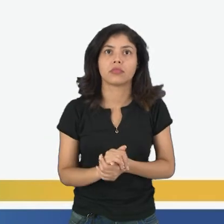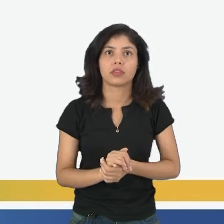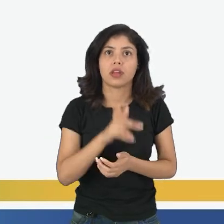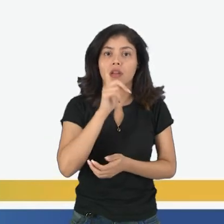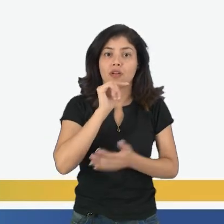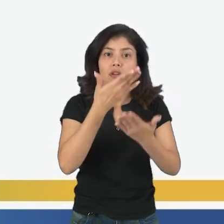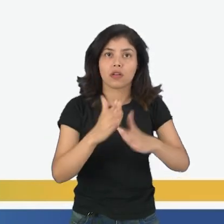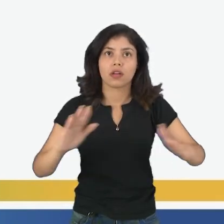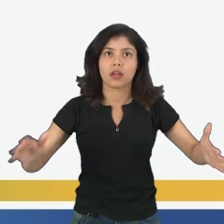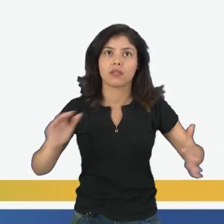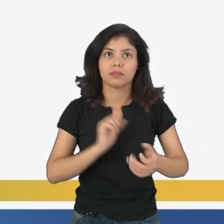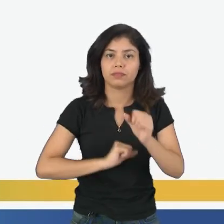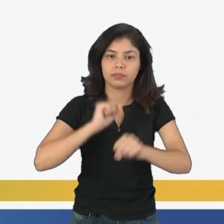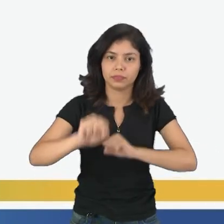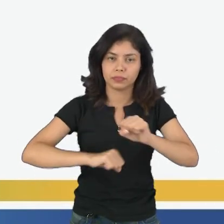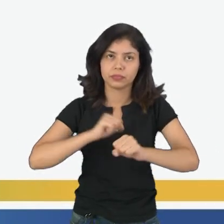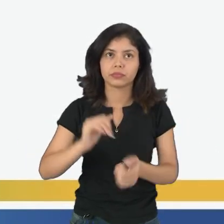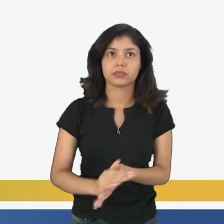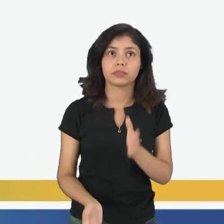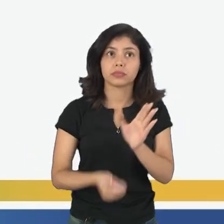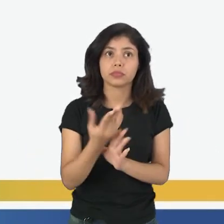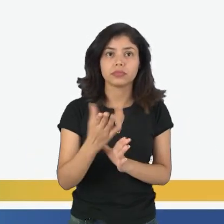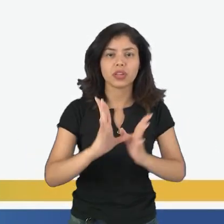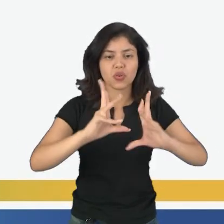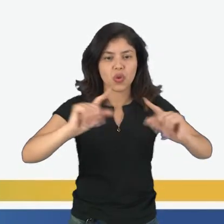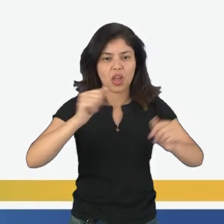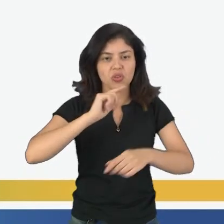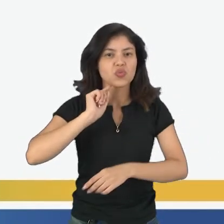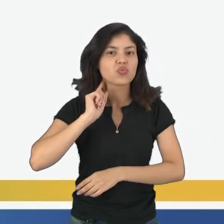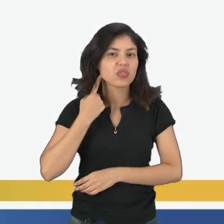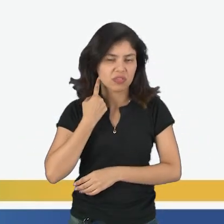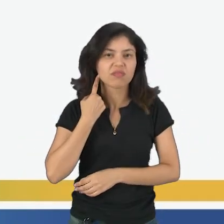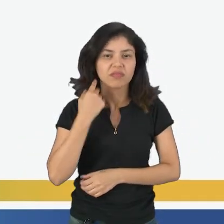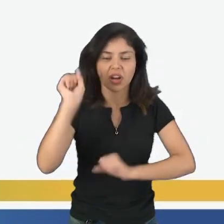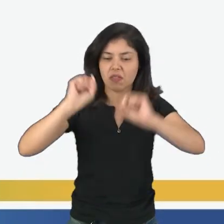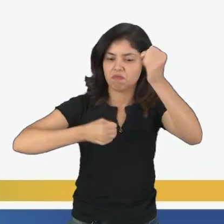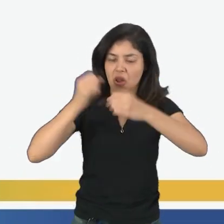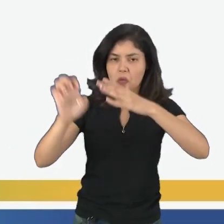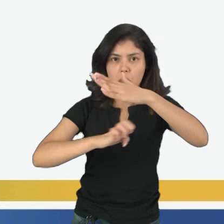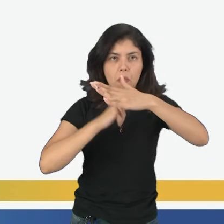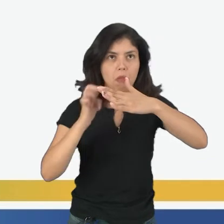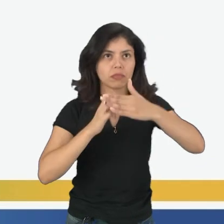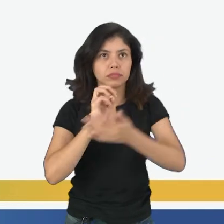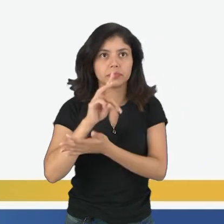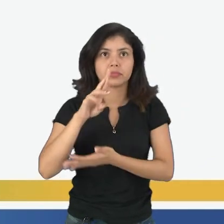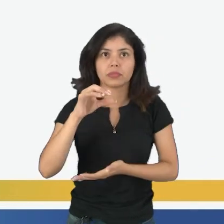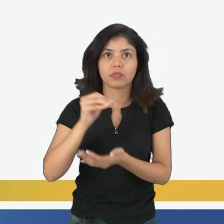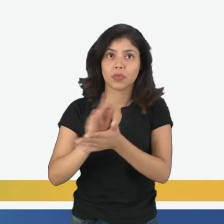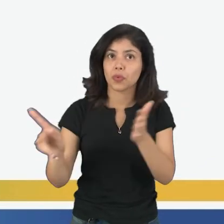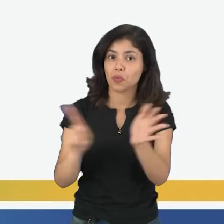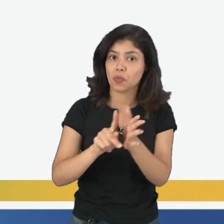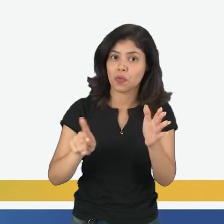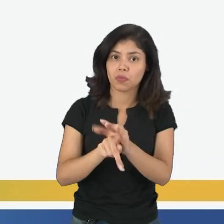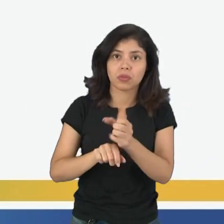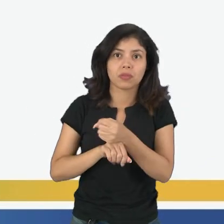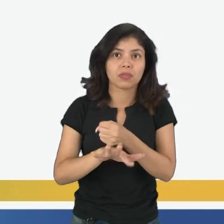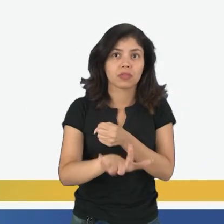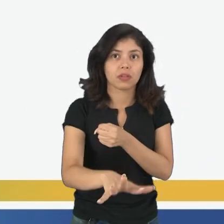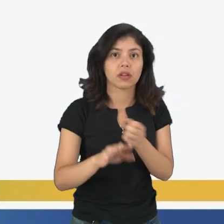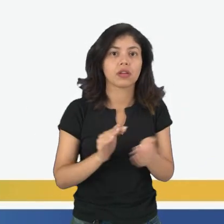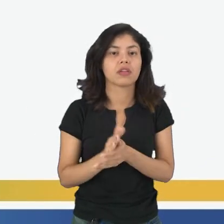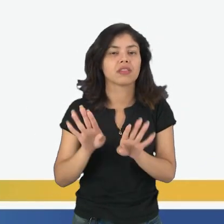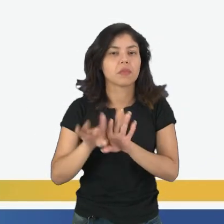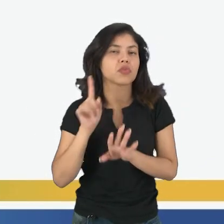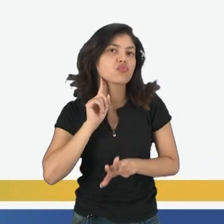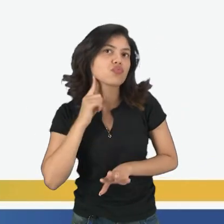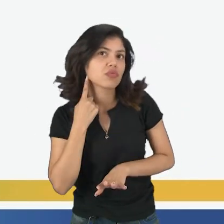os resíduos lançados pelas indústrias, pelas empresas mineradoras, o próprio esgoto e lixo doméstico também é